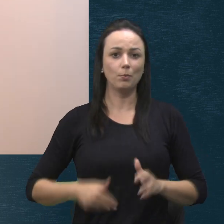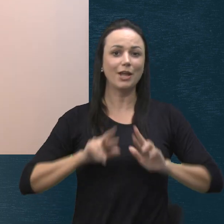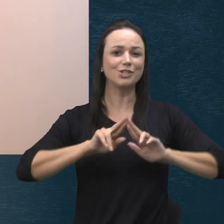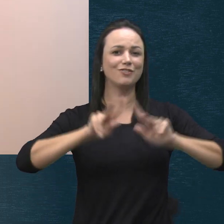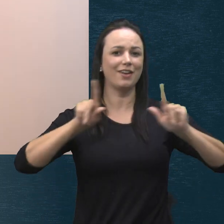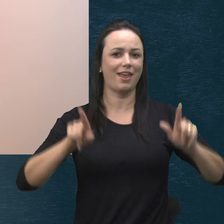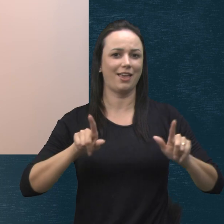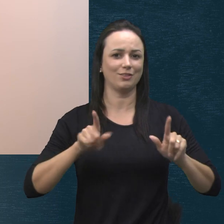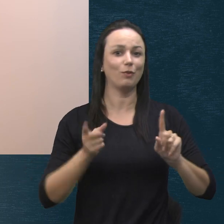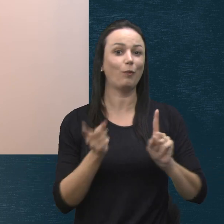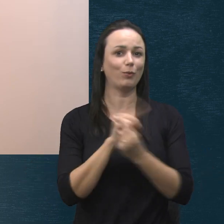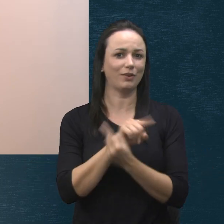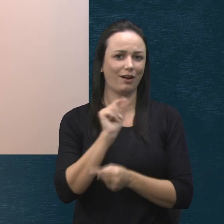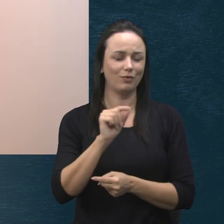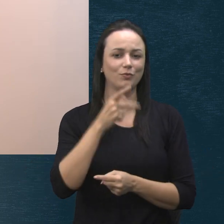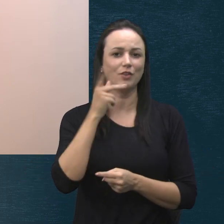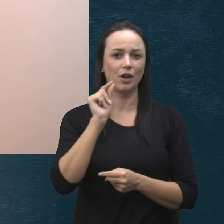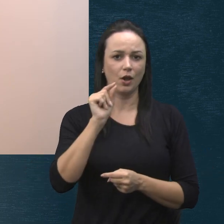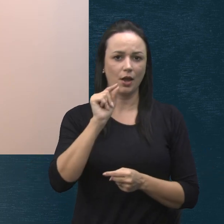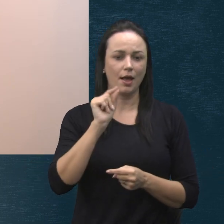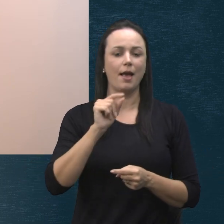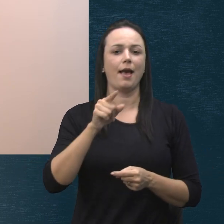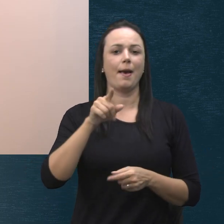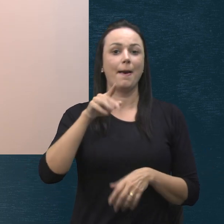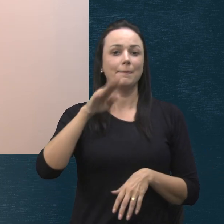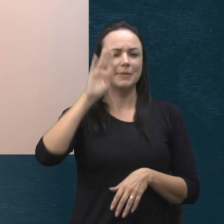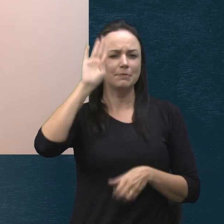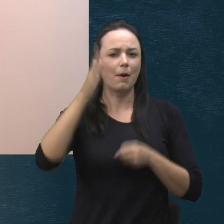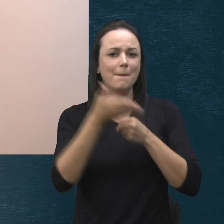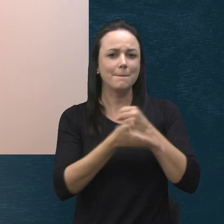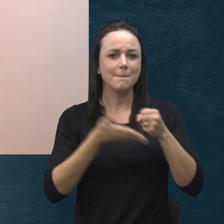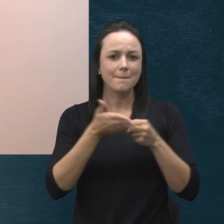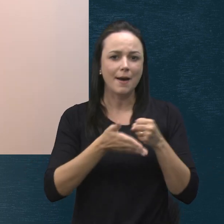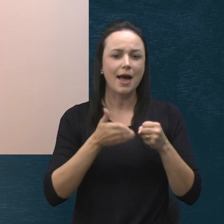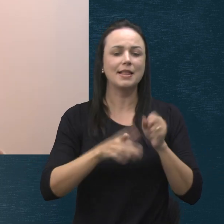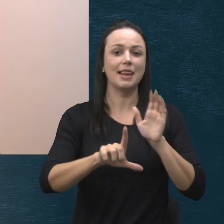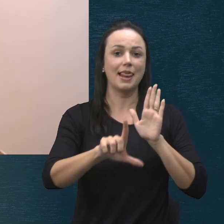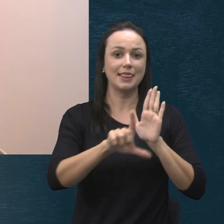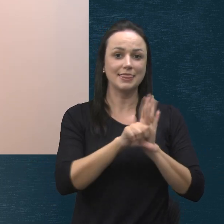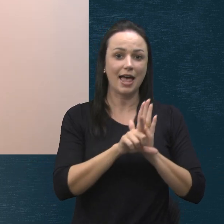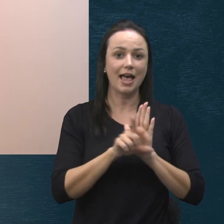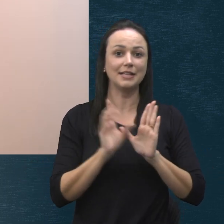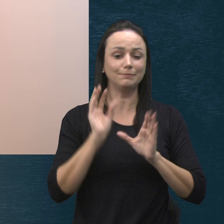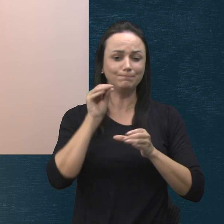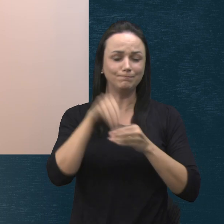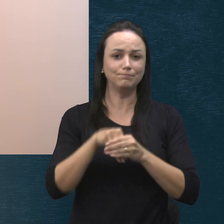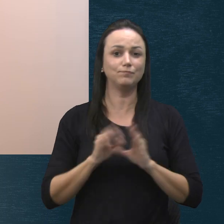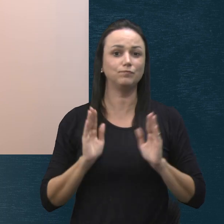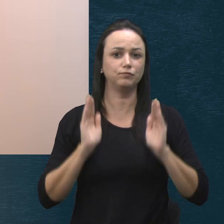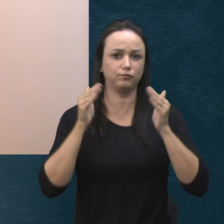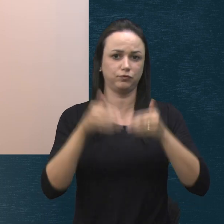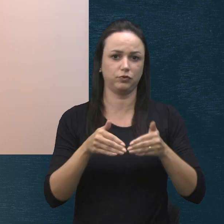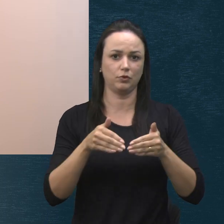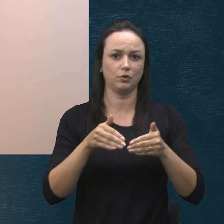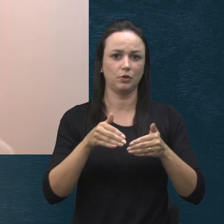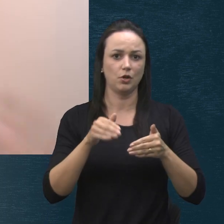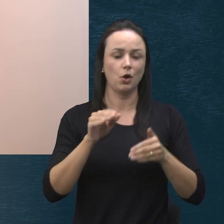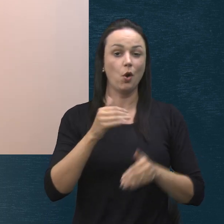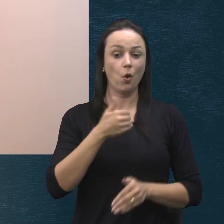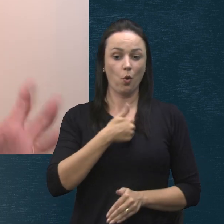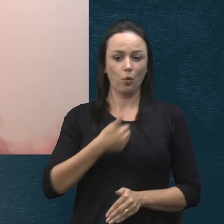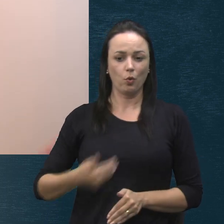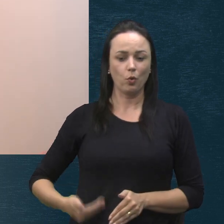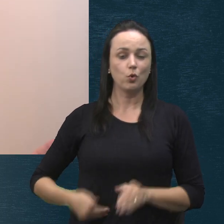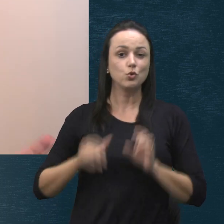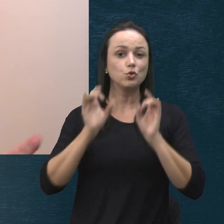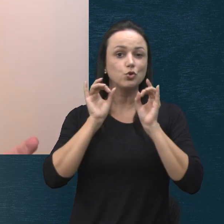ao contrário. A gente chama isso de princípio da legalidade estrita. Quer dizer que o serviço público precisa fazer